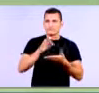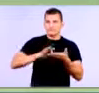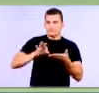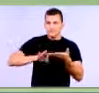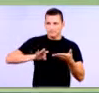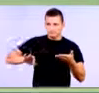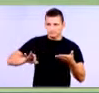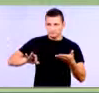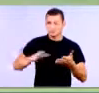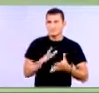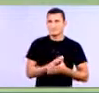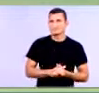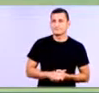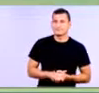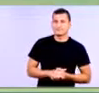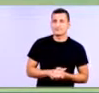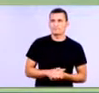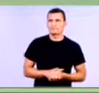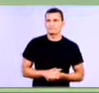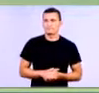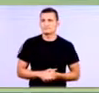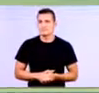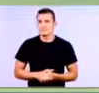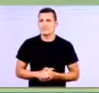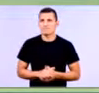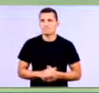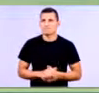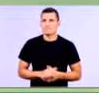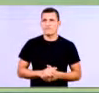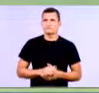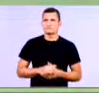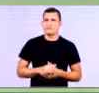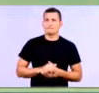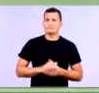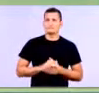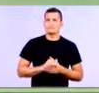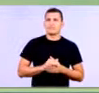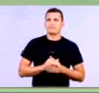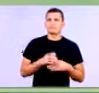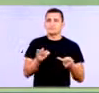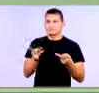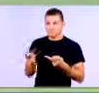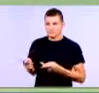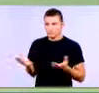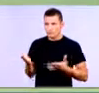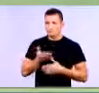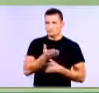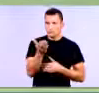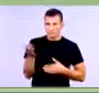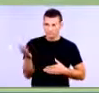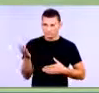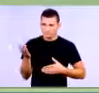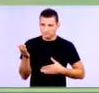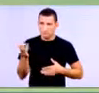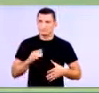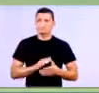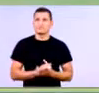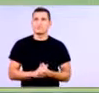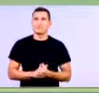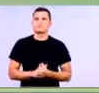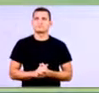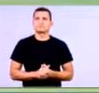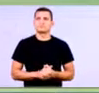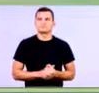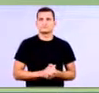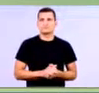e considerações finais. Então, esse é o convite que nós estamos fazendo aos senhores para a nossa aventura da noite. E aí, vamos